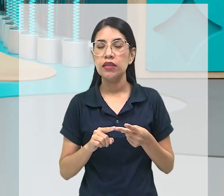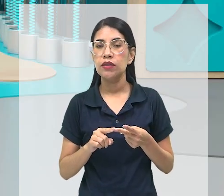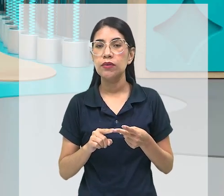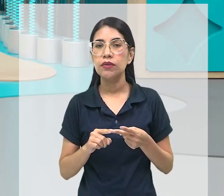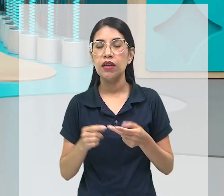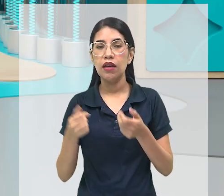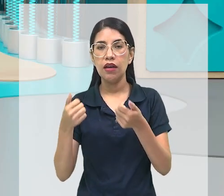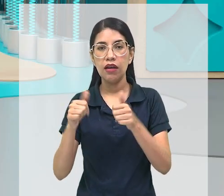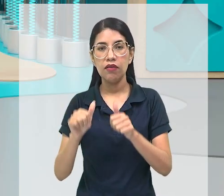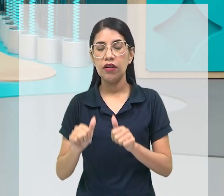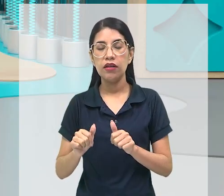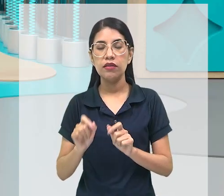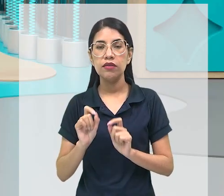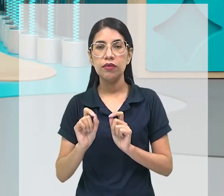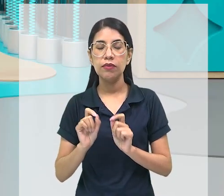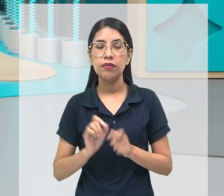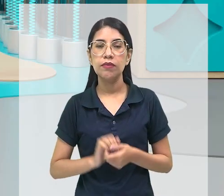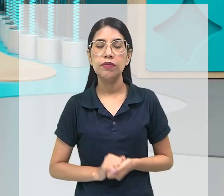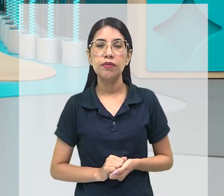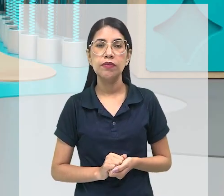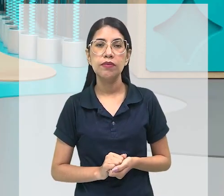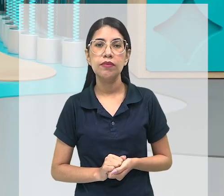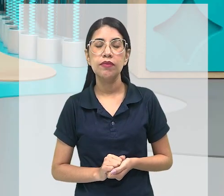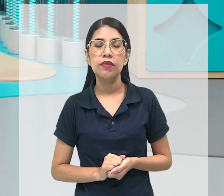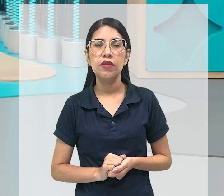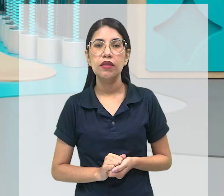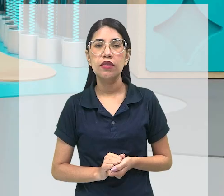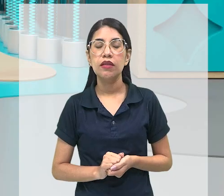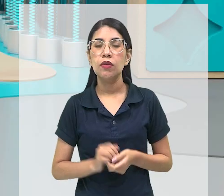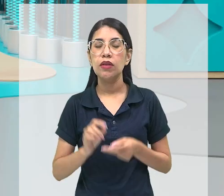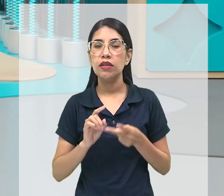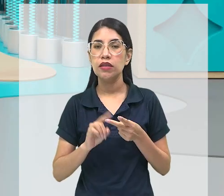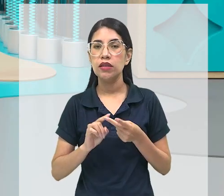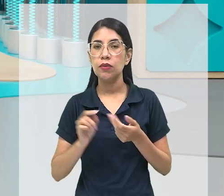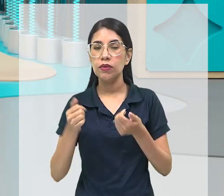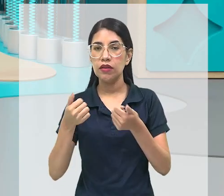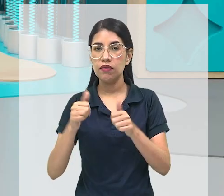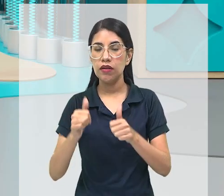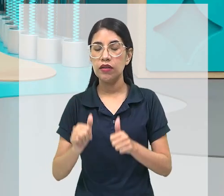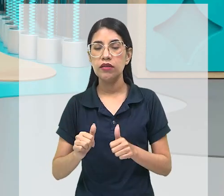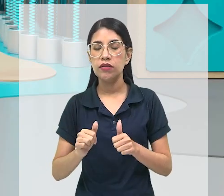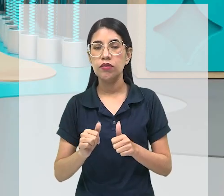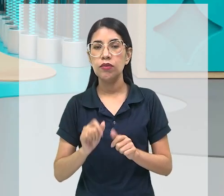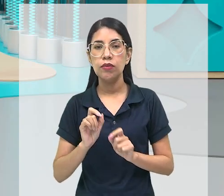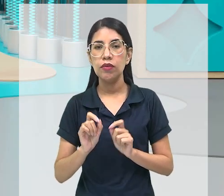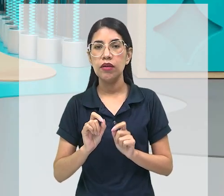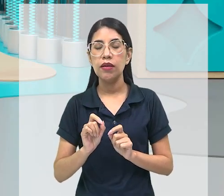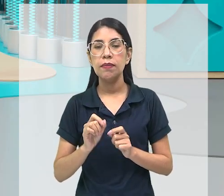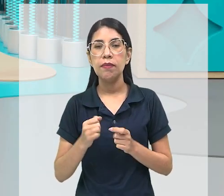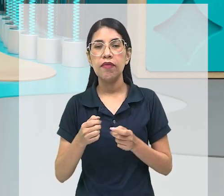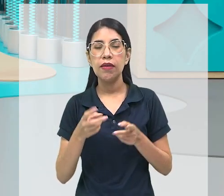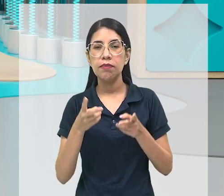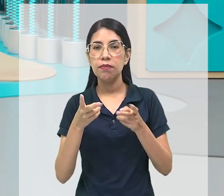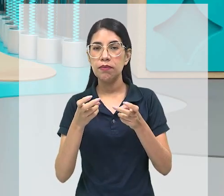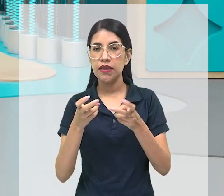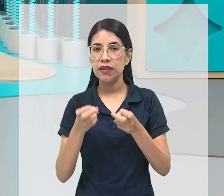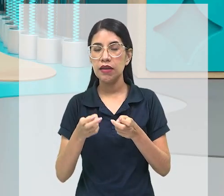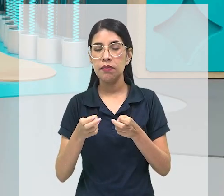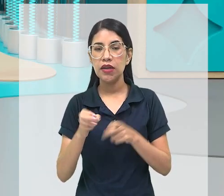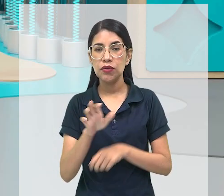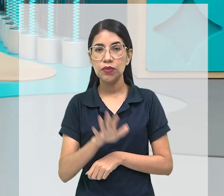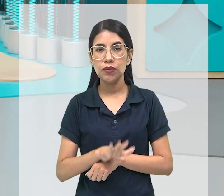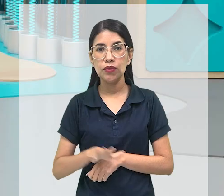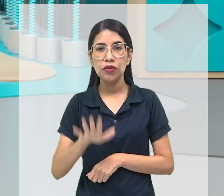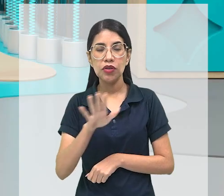a avaliação secundária. E aí, na avaliação secundária, você vai fazer um diagnóstico rápido do